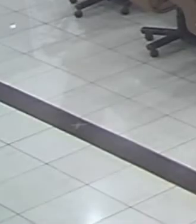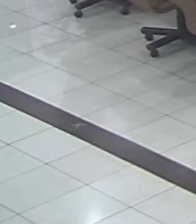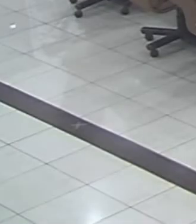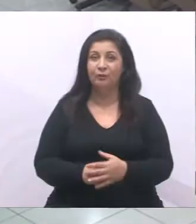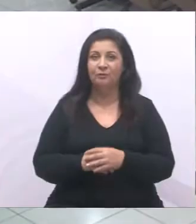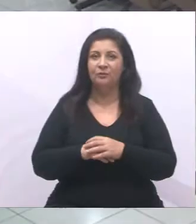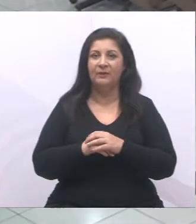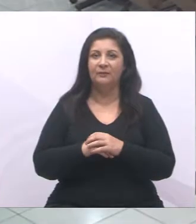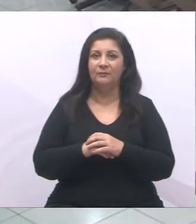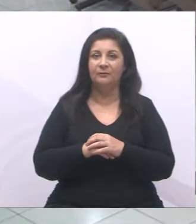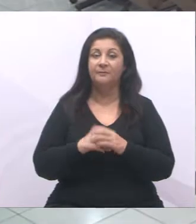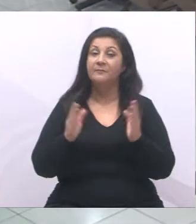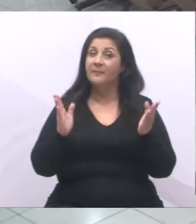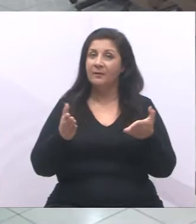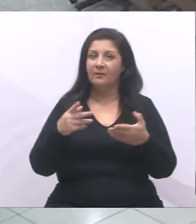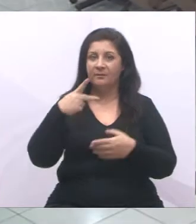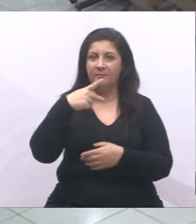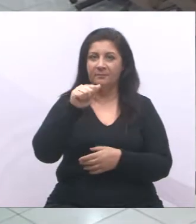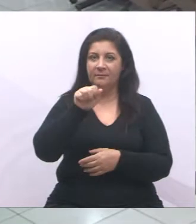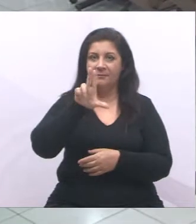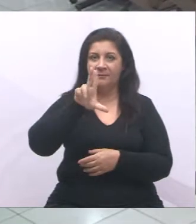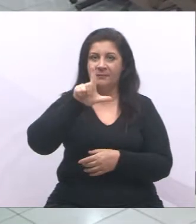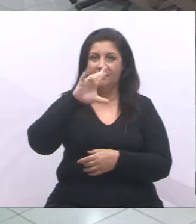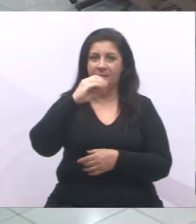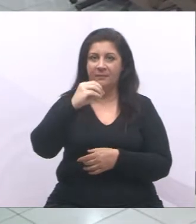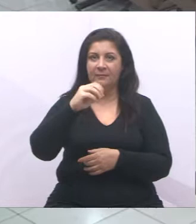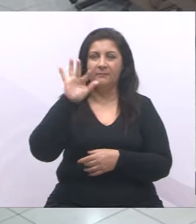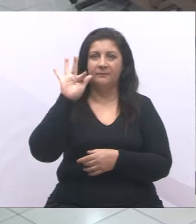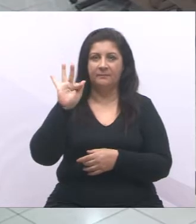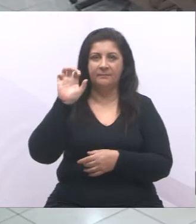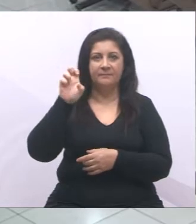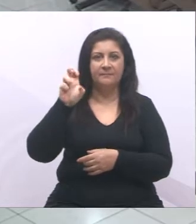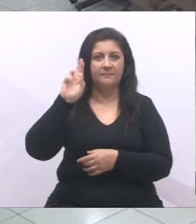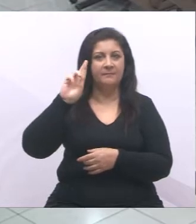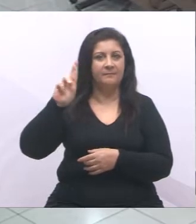Convidamos agora o vereador Paulo Ferreira da Silva.